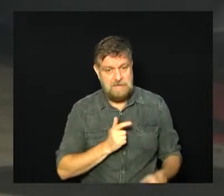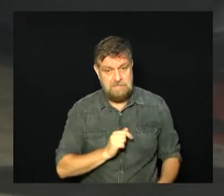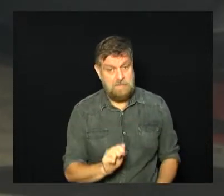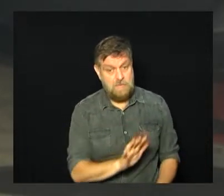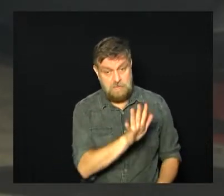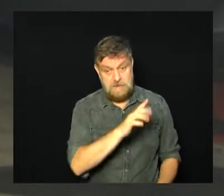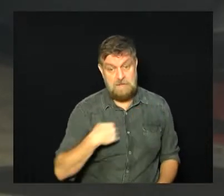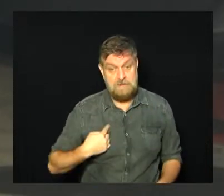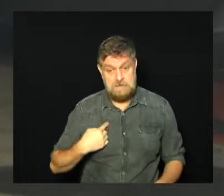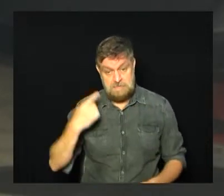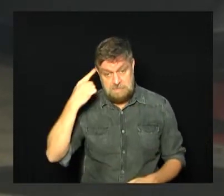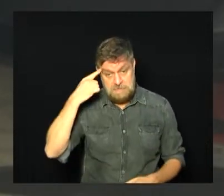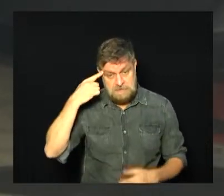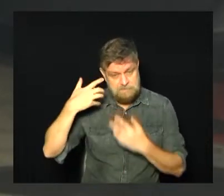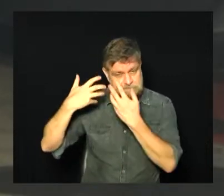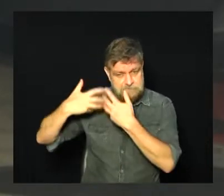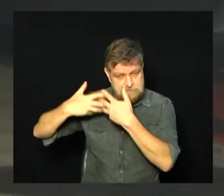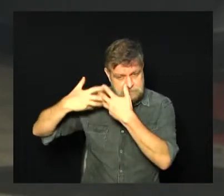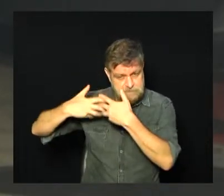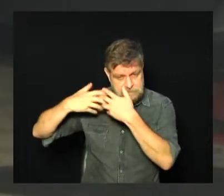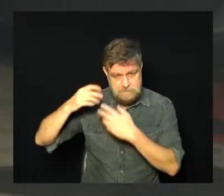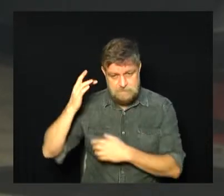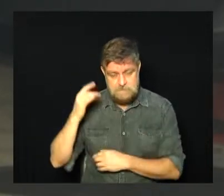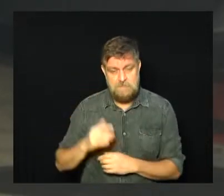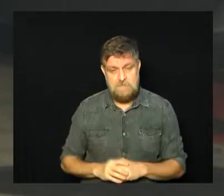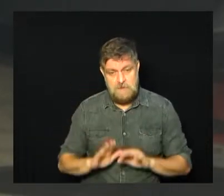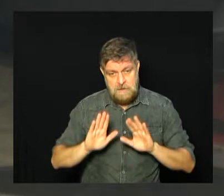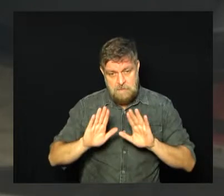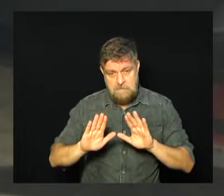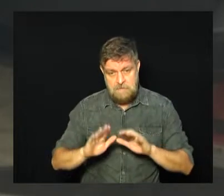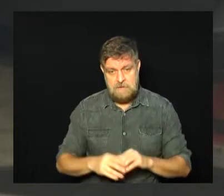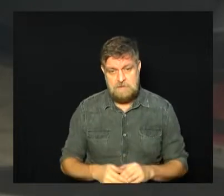consideração, mas, de qualquer maneira, eu acho que